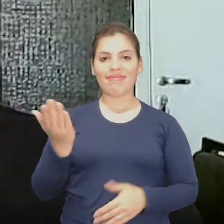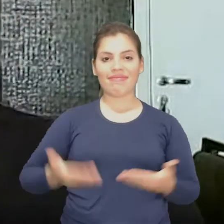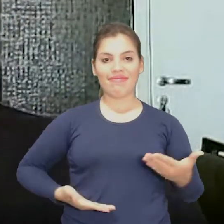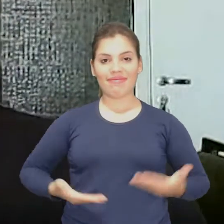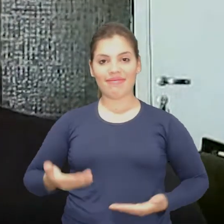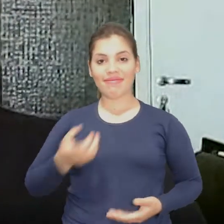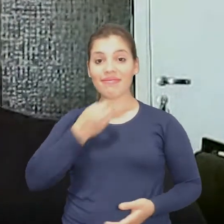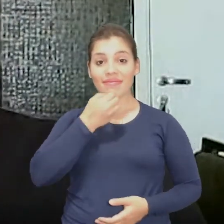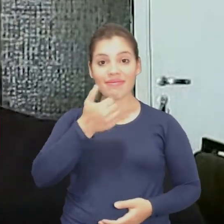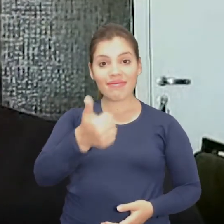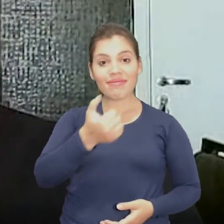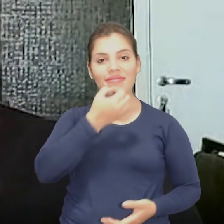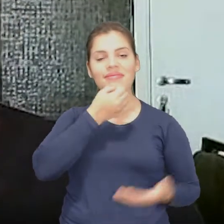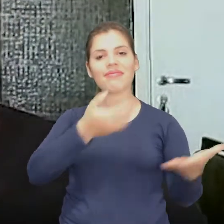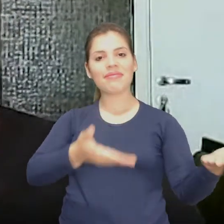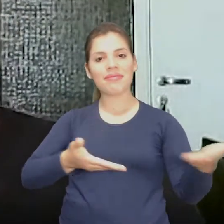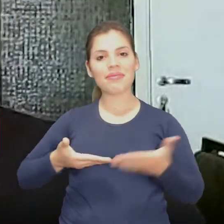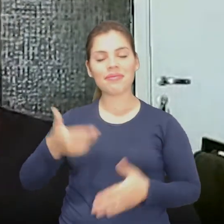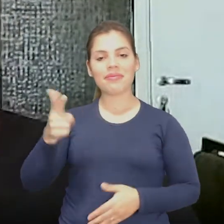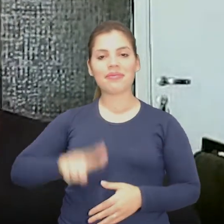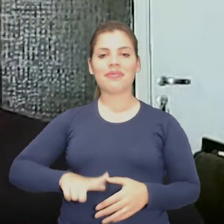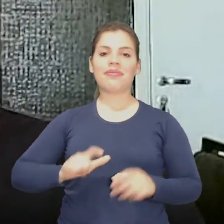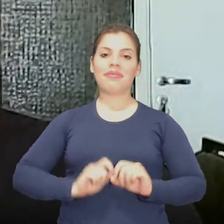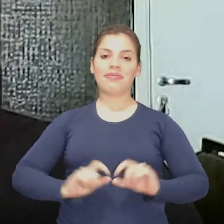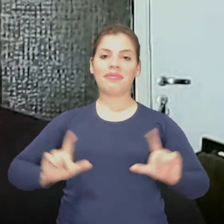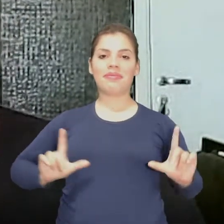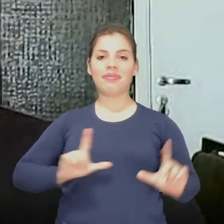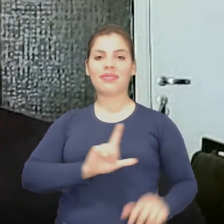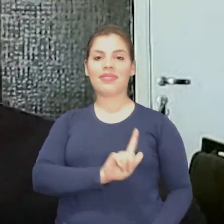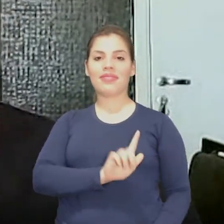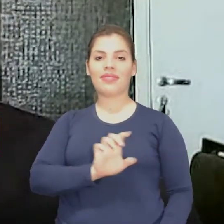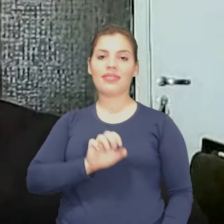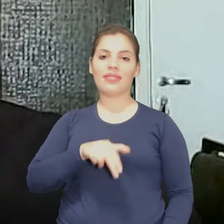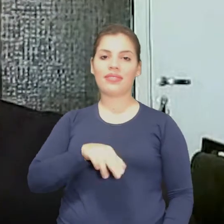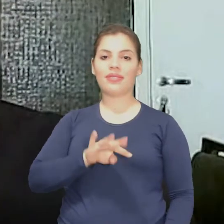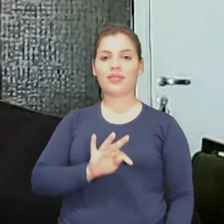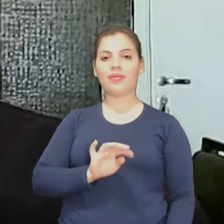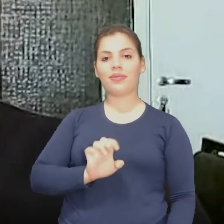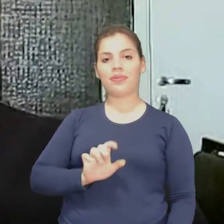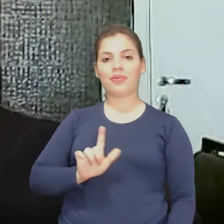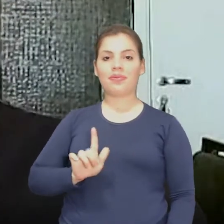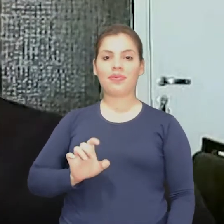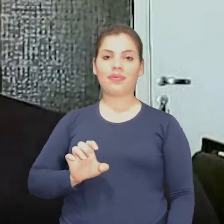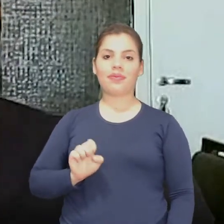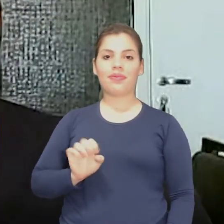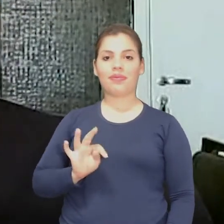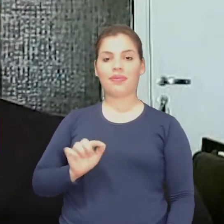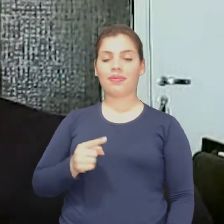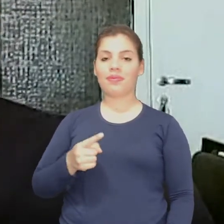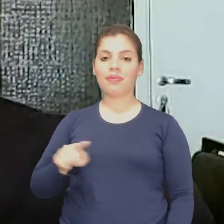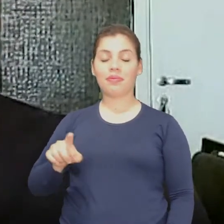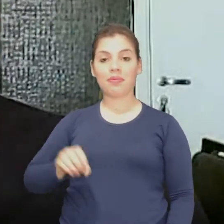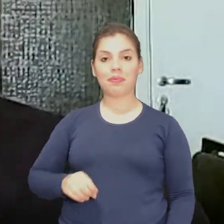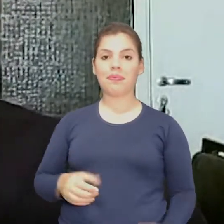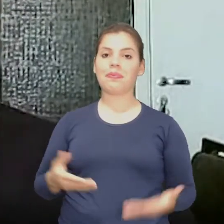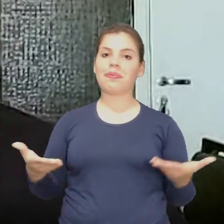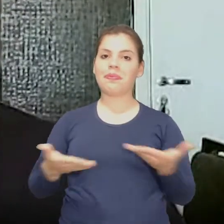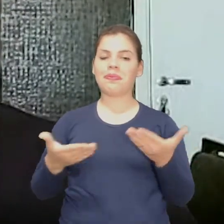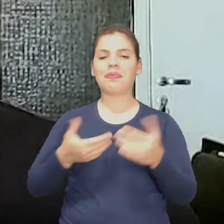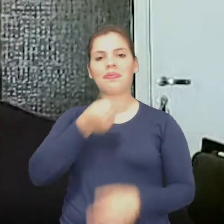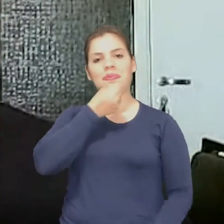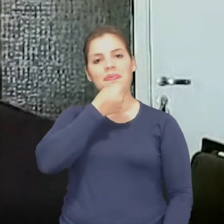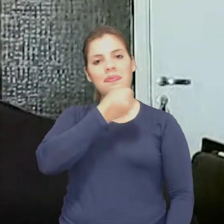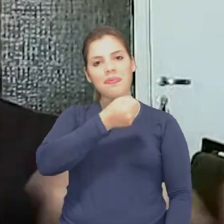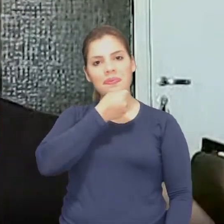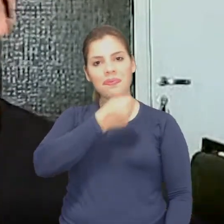Olá, servidor, tudo bem? Seja bem-vindo a mais um programa Gente e Gestão. E hoje nós iniciamos uma série de entrevistas. Agora,